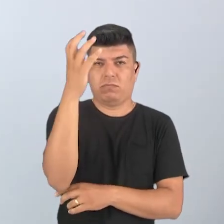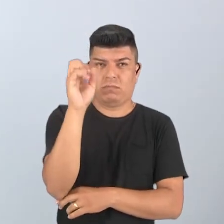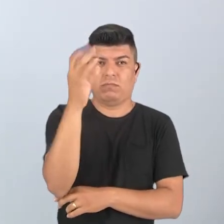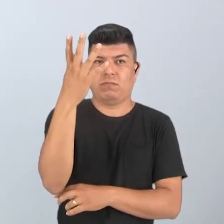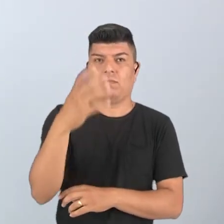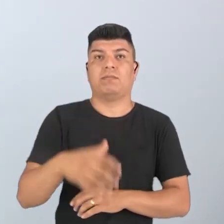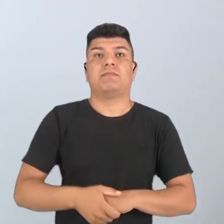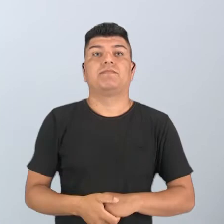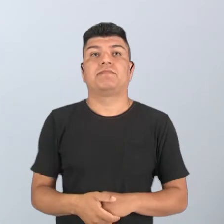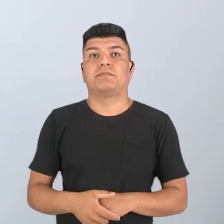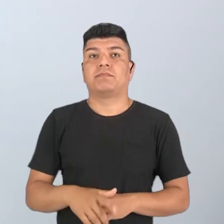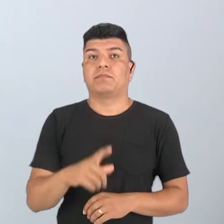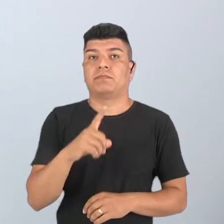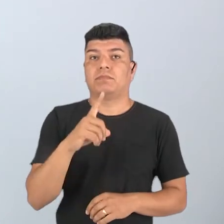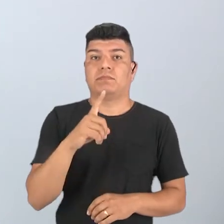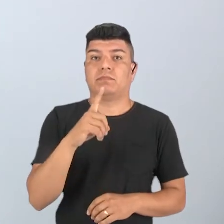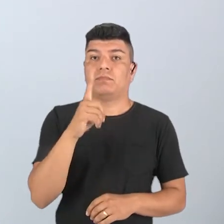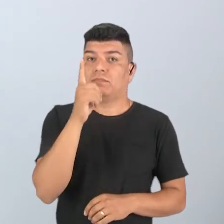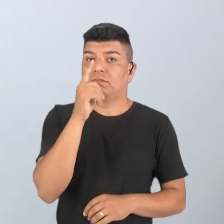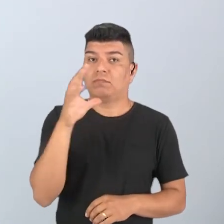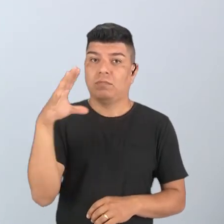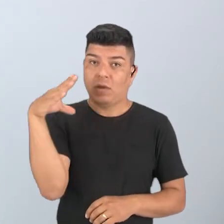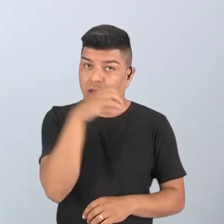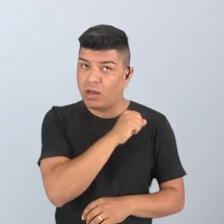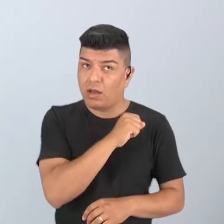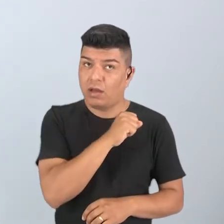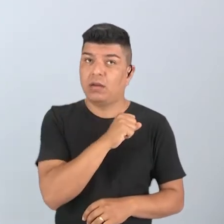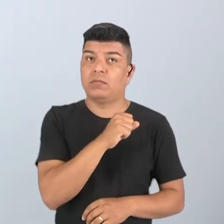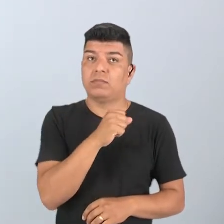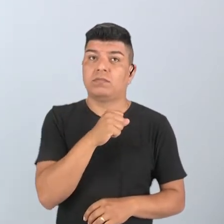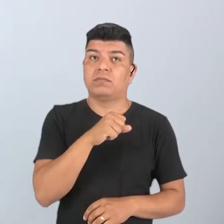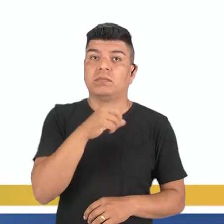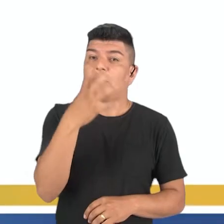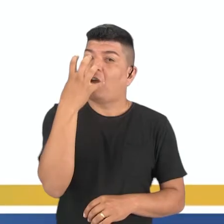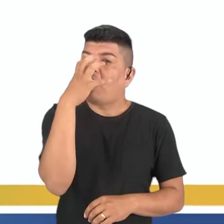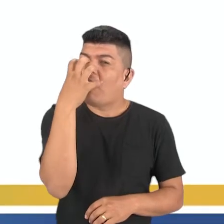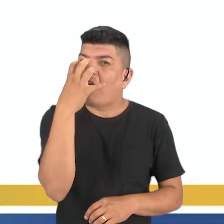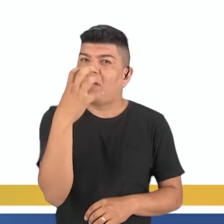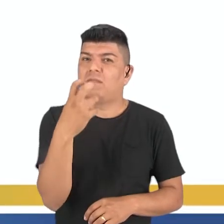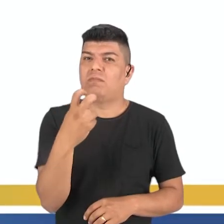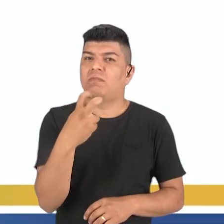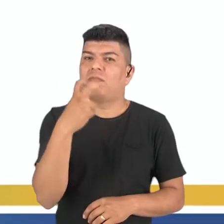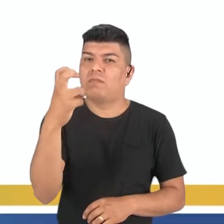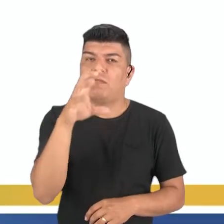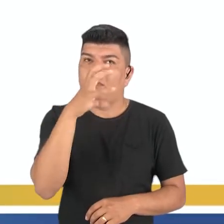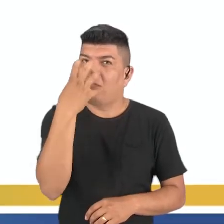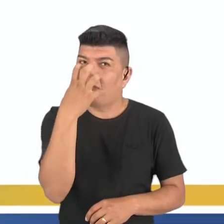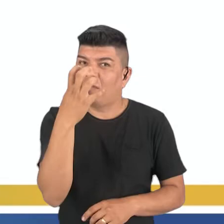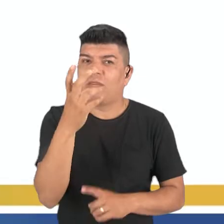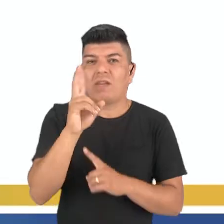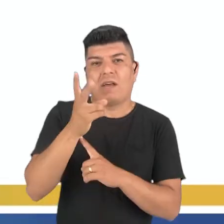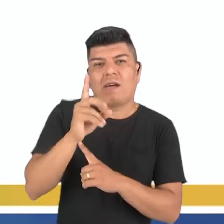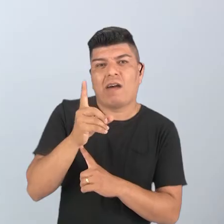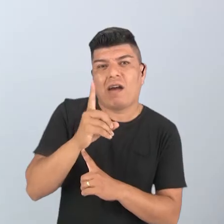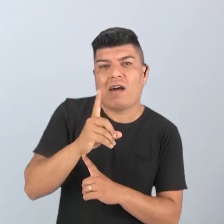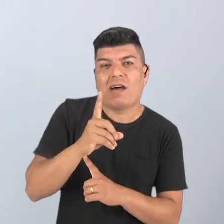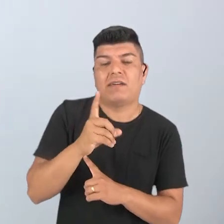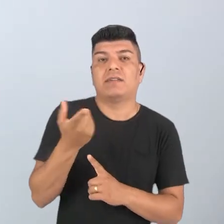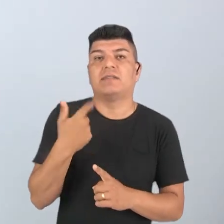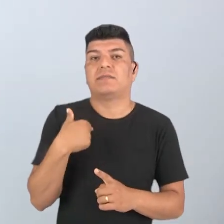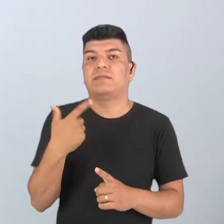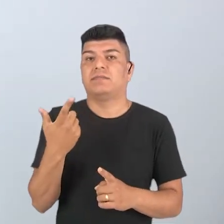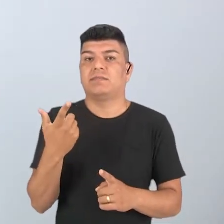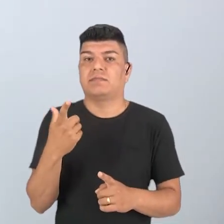né? E um som mais curto, o latido de um cachorro. Uau, uau, uau. Né? Então é um